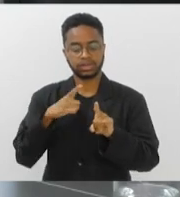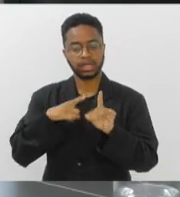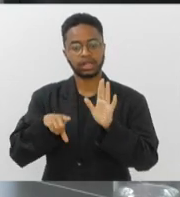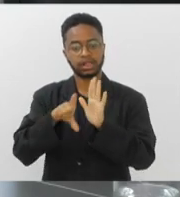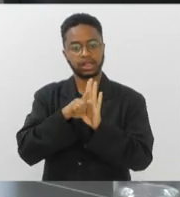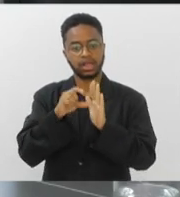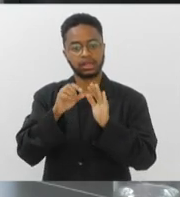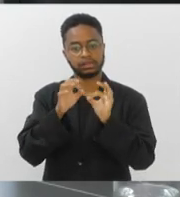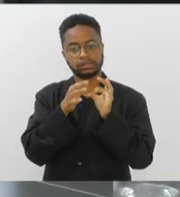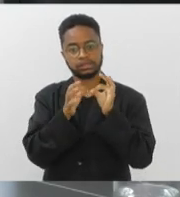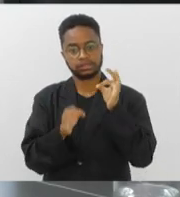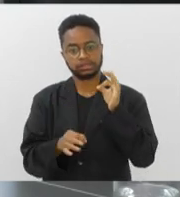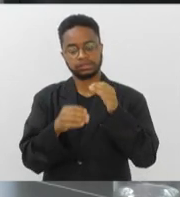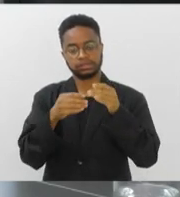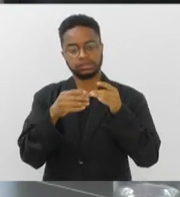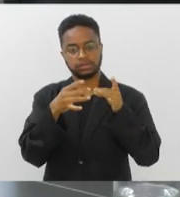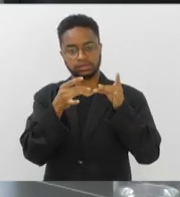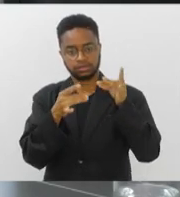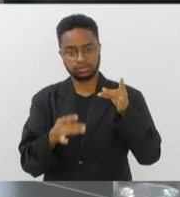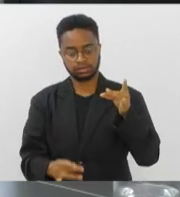menção no item Q,